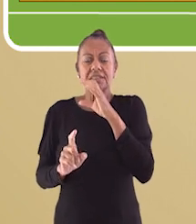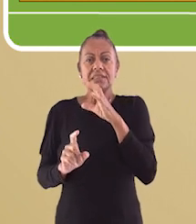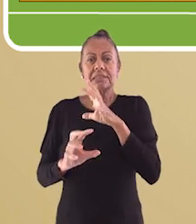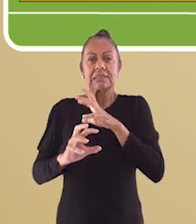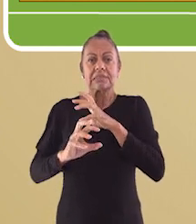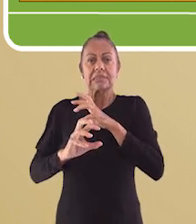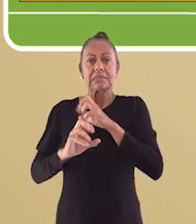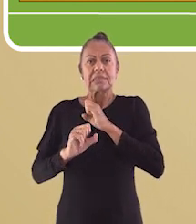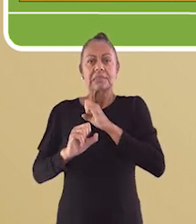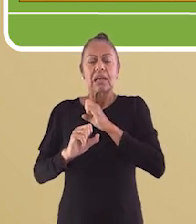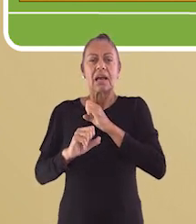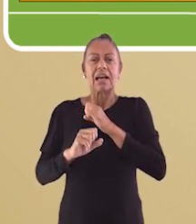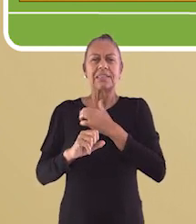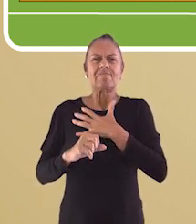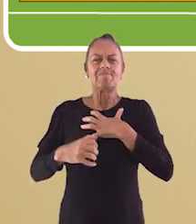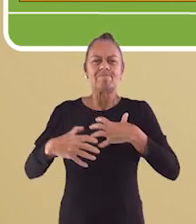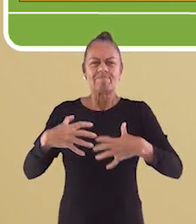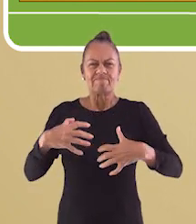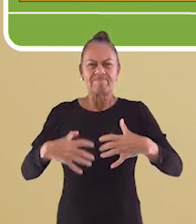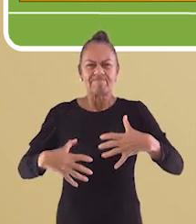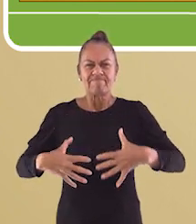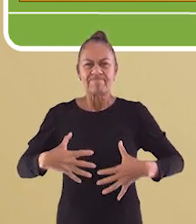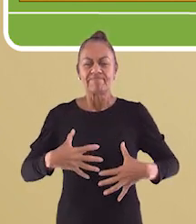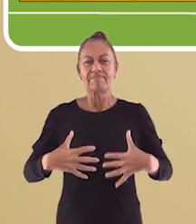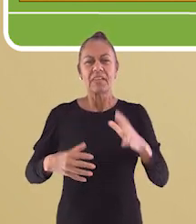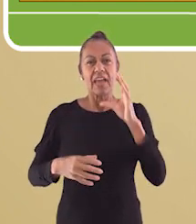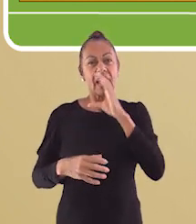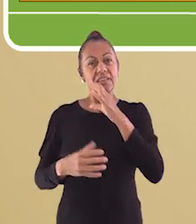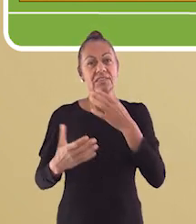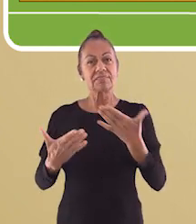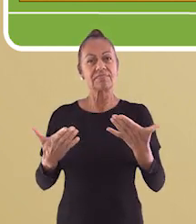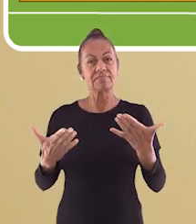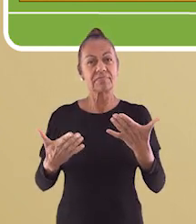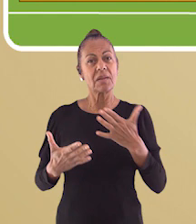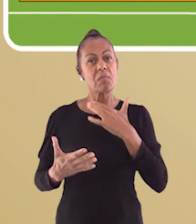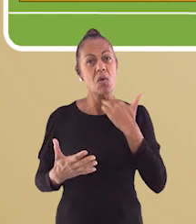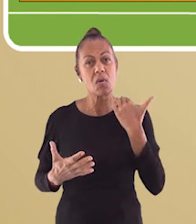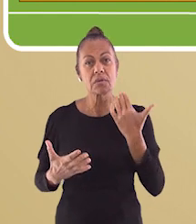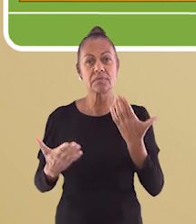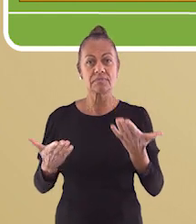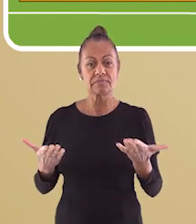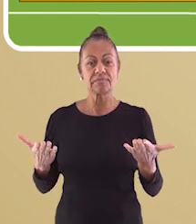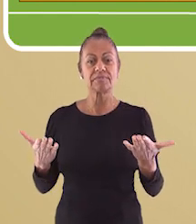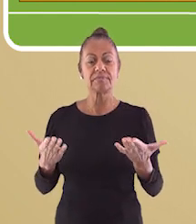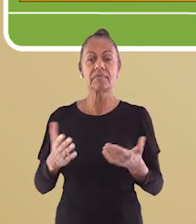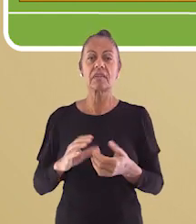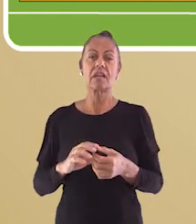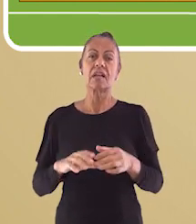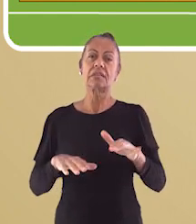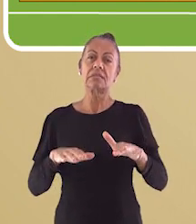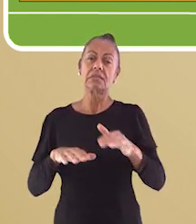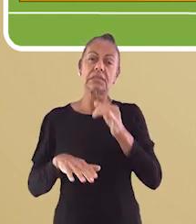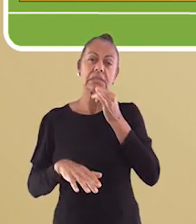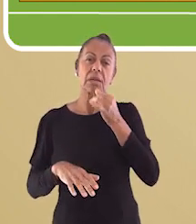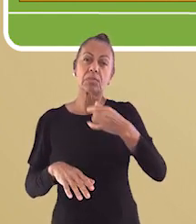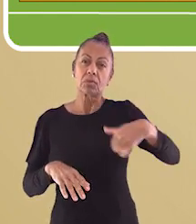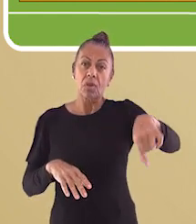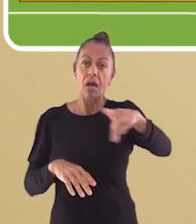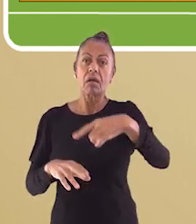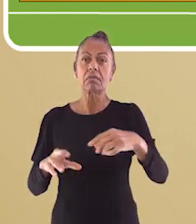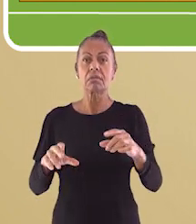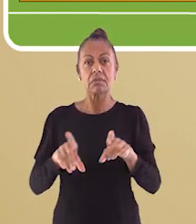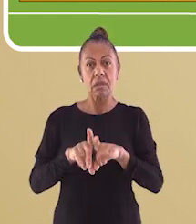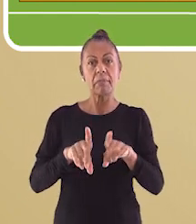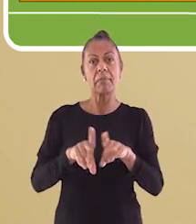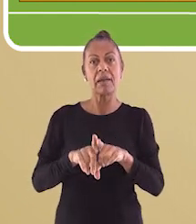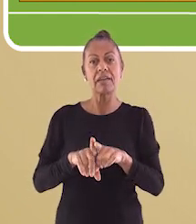mesmo, né, nossa temperatura corporal é de 36 graus, a gente está ok. 1 grau que você aumenta, vai para 37, a gente